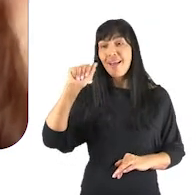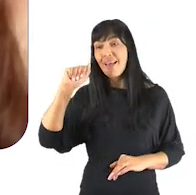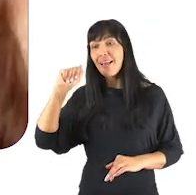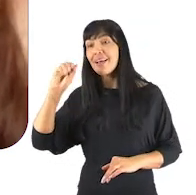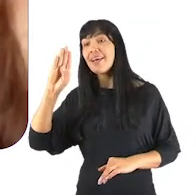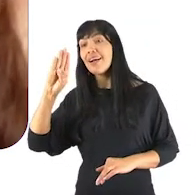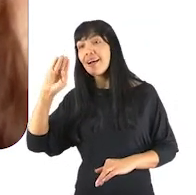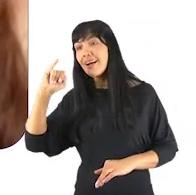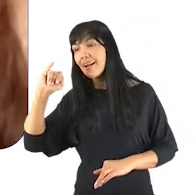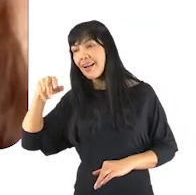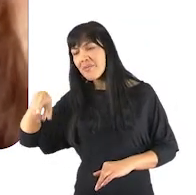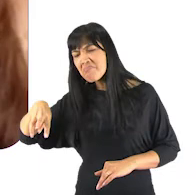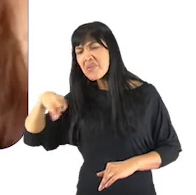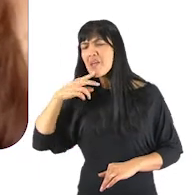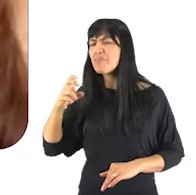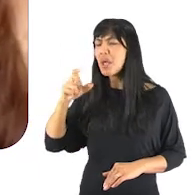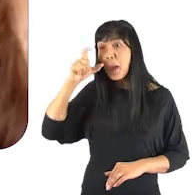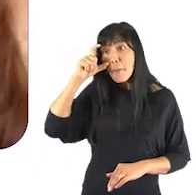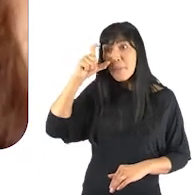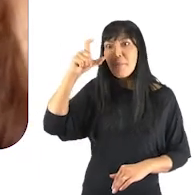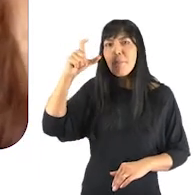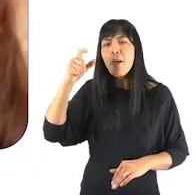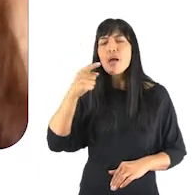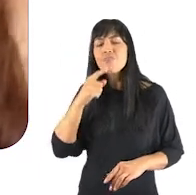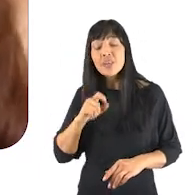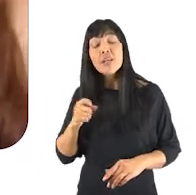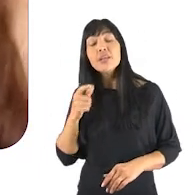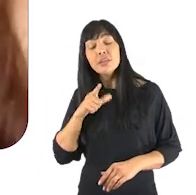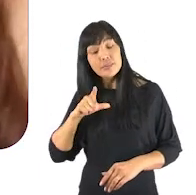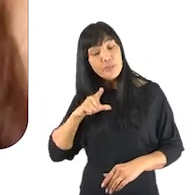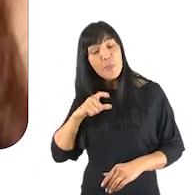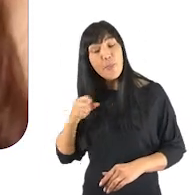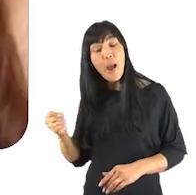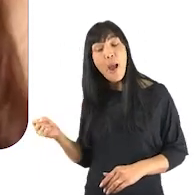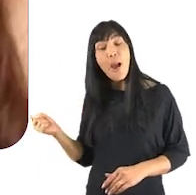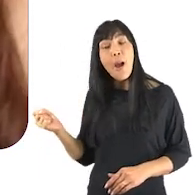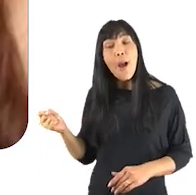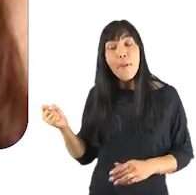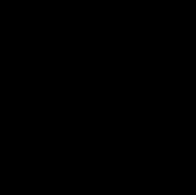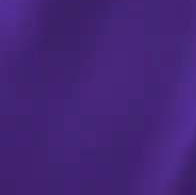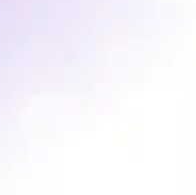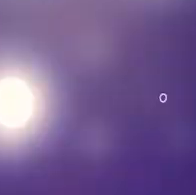Klabin por essa iniciativa super interessante de promover inovação. Muito obrigada.